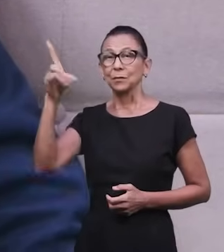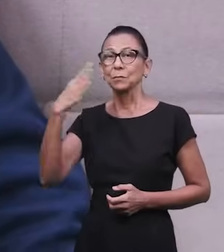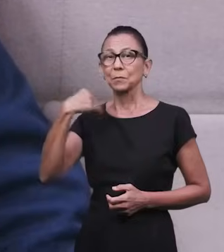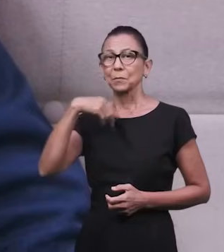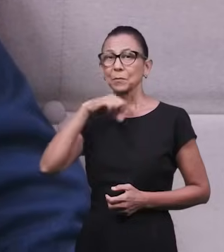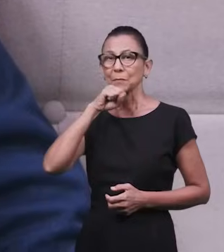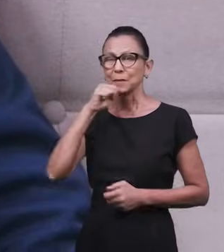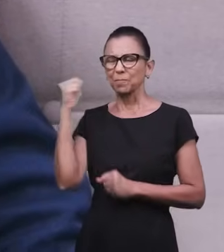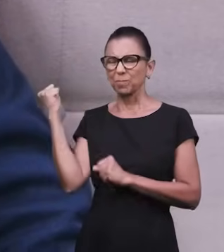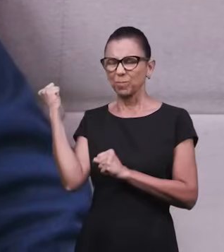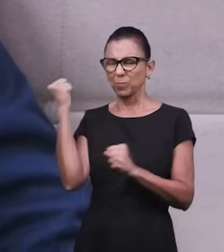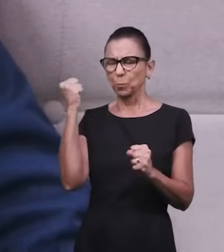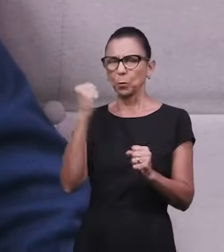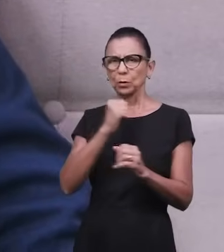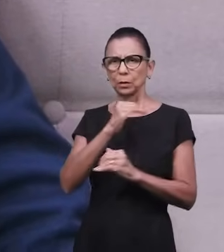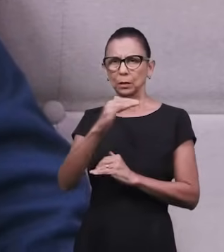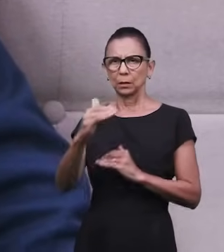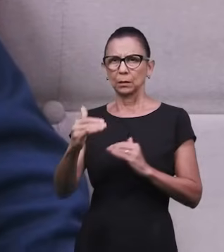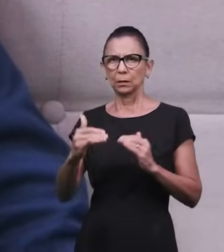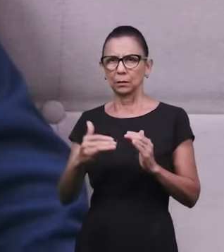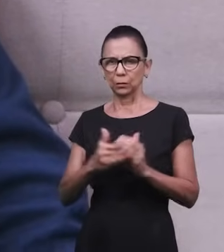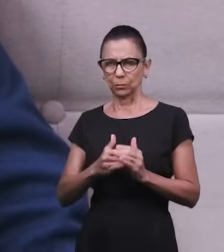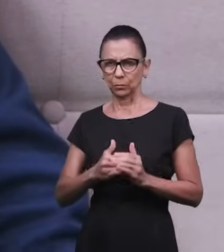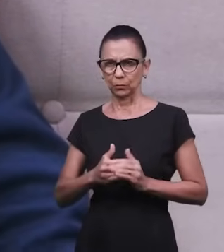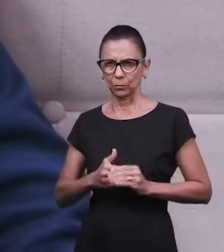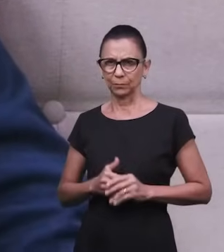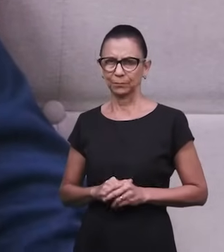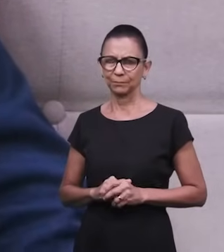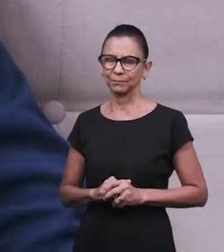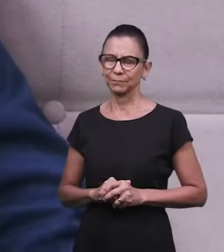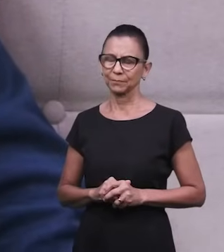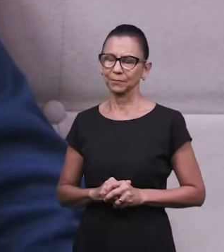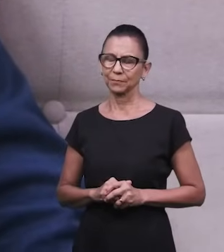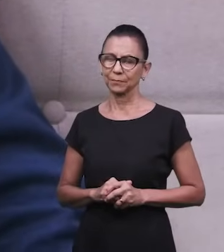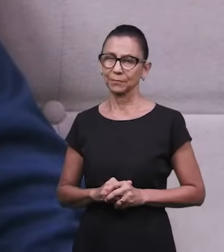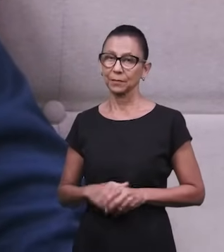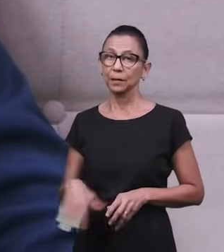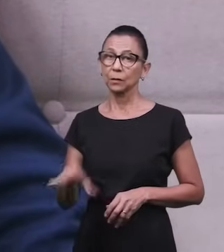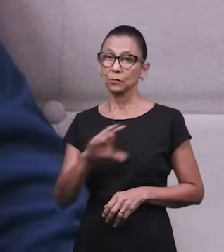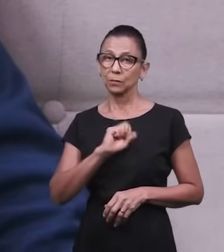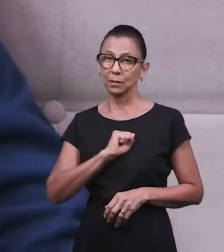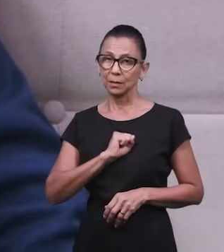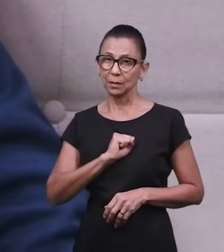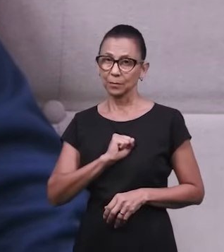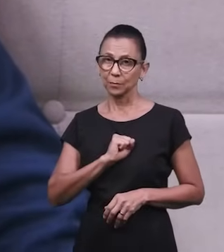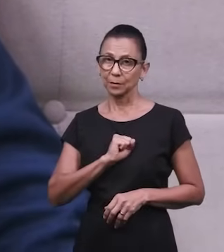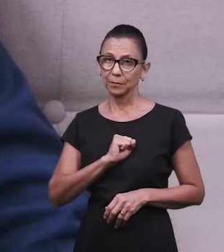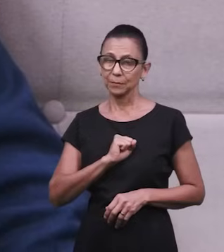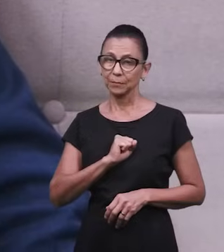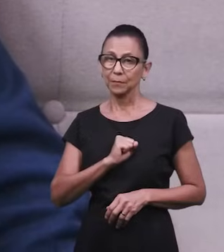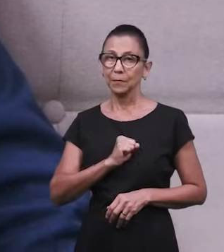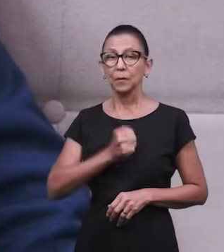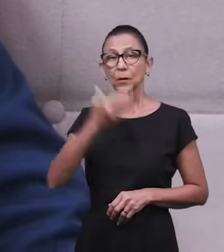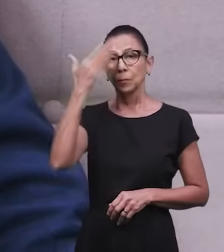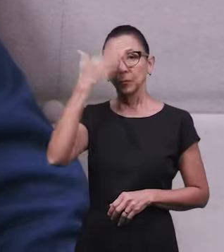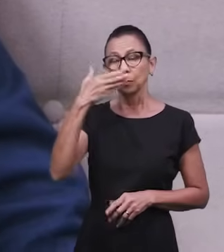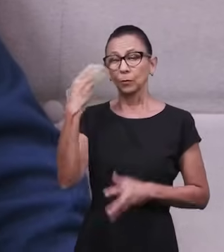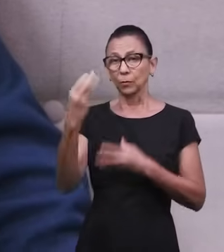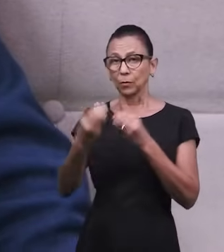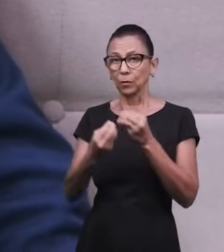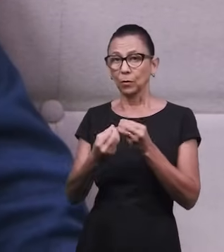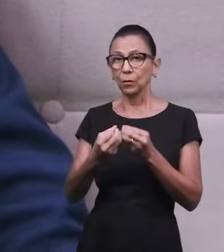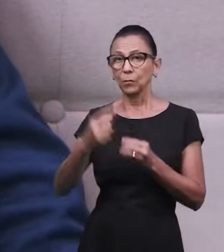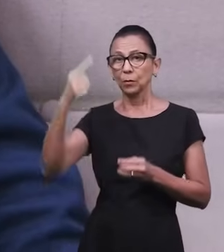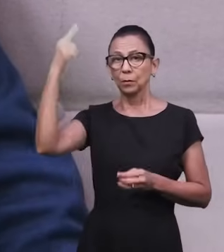enviou o seu Filho Jesus para vir ao mundo, derramar o sangue na cruz e remir